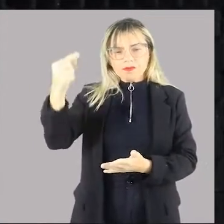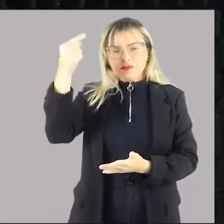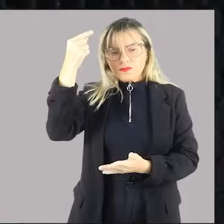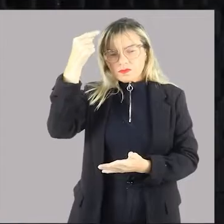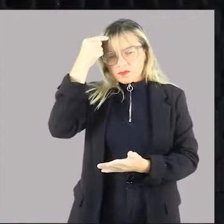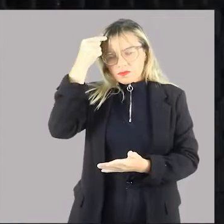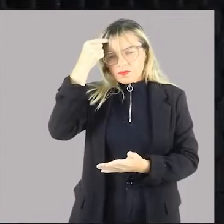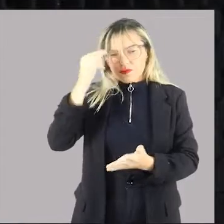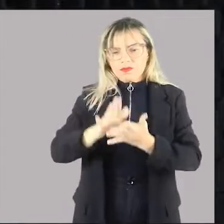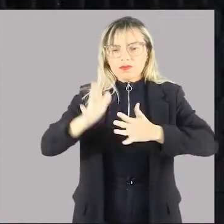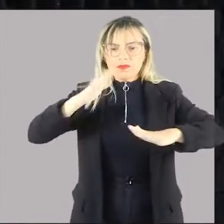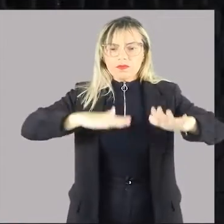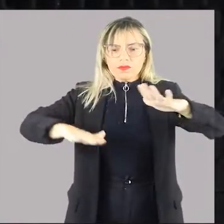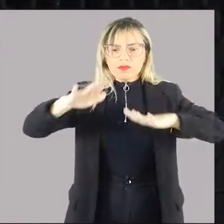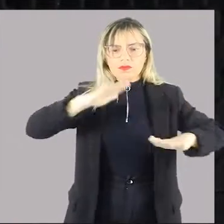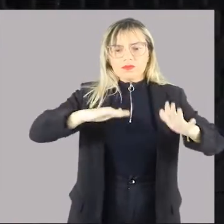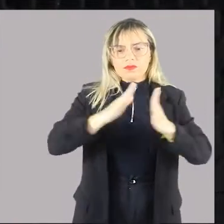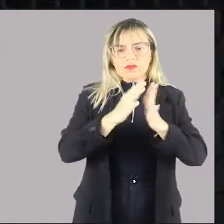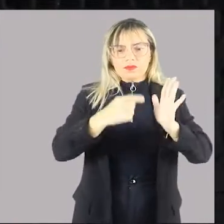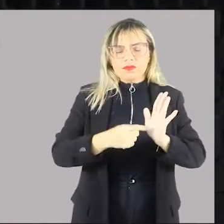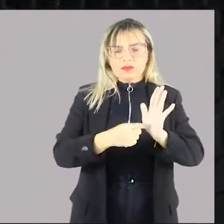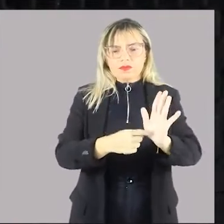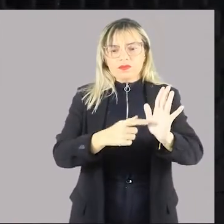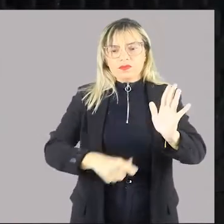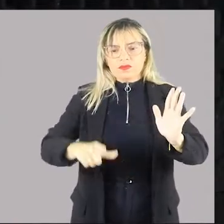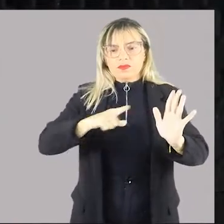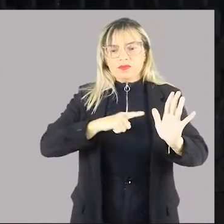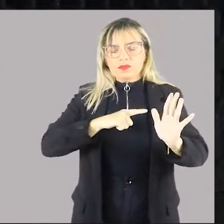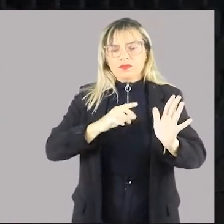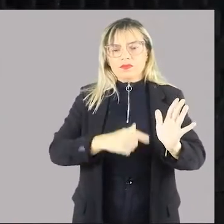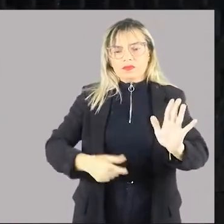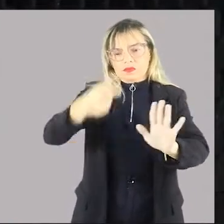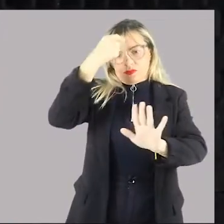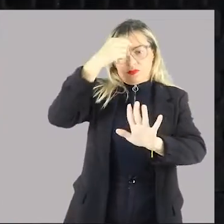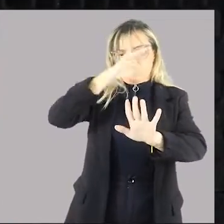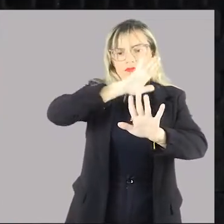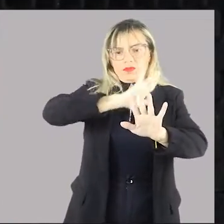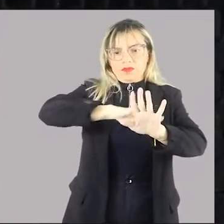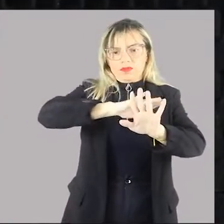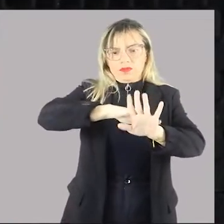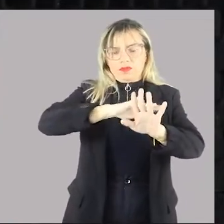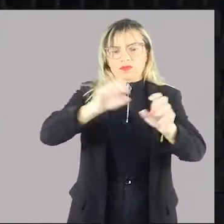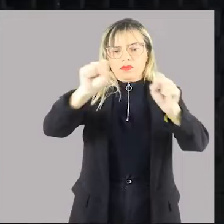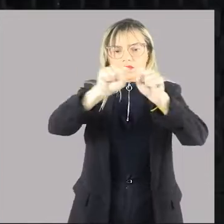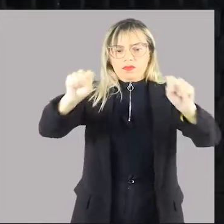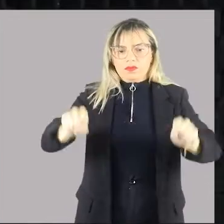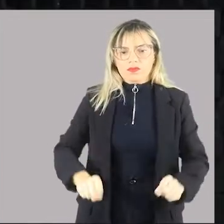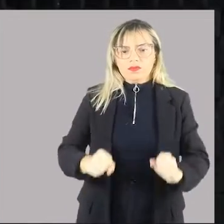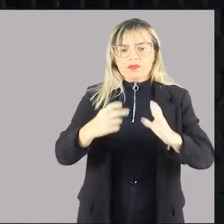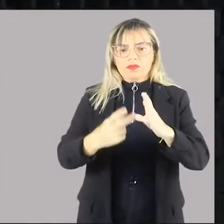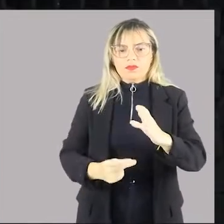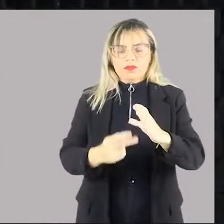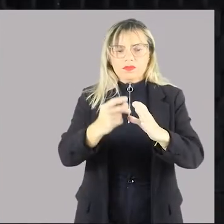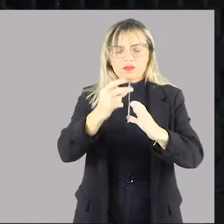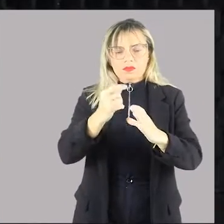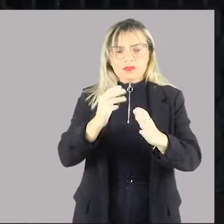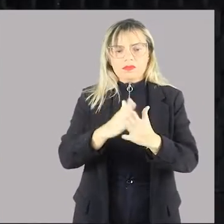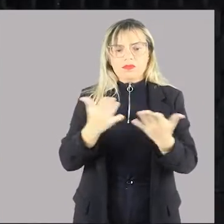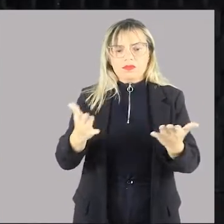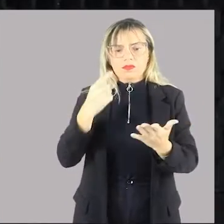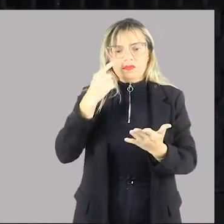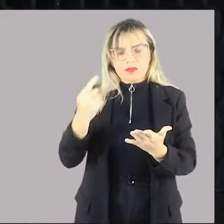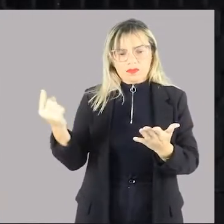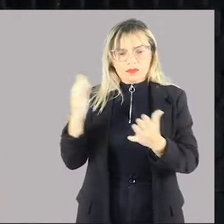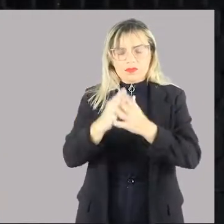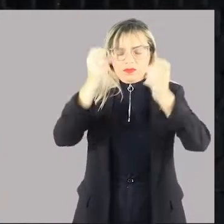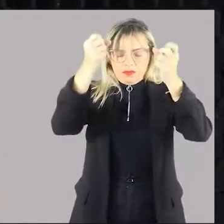cuidado, ele mostra que existe uma ideologia por detrás do sistema capitalista. Marx está nos falando